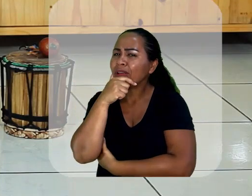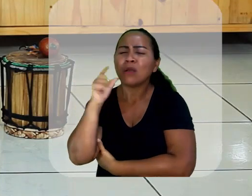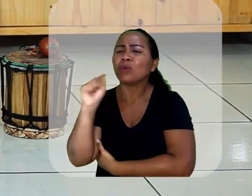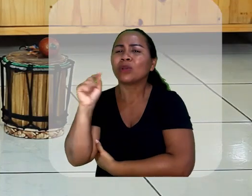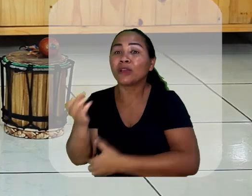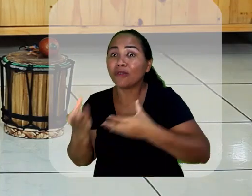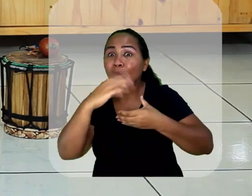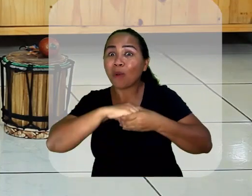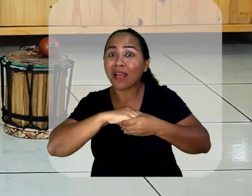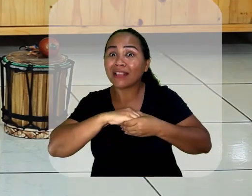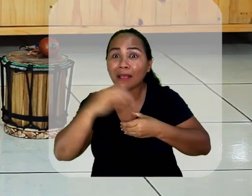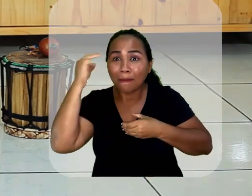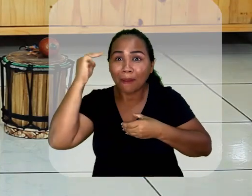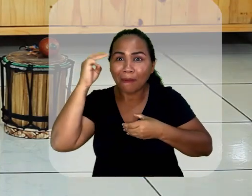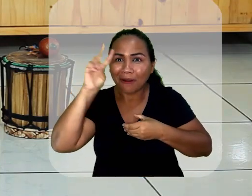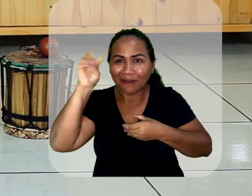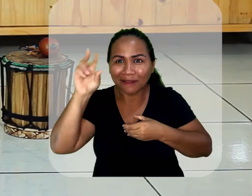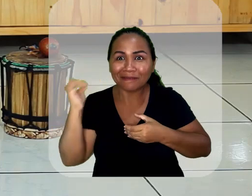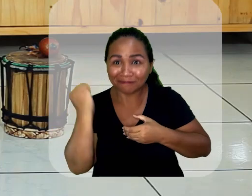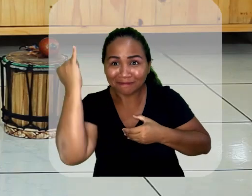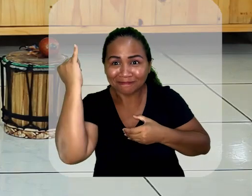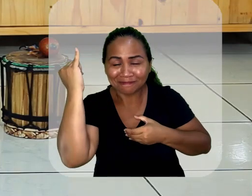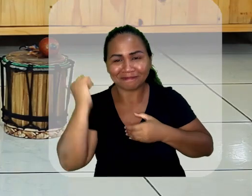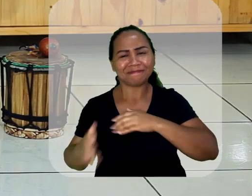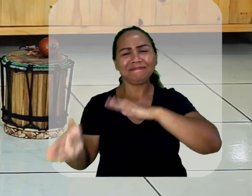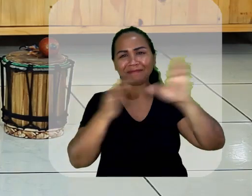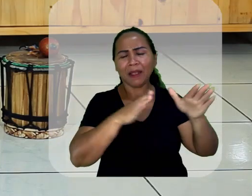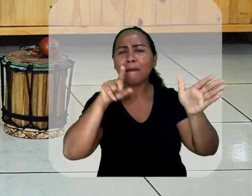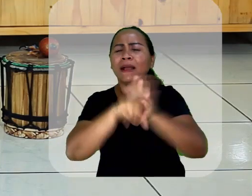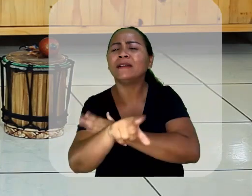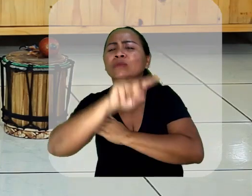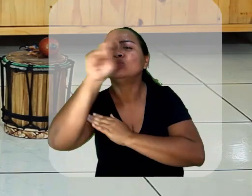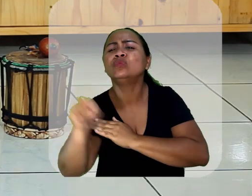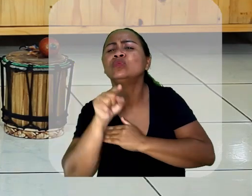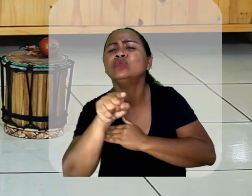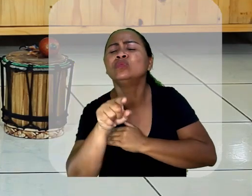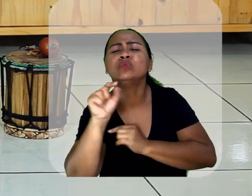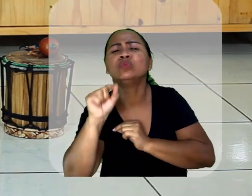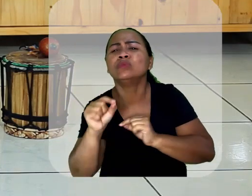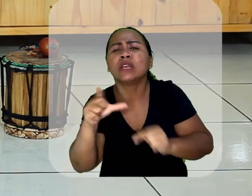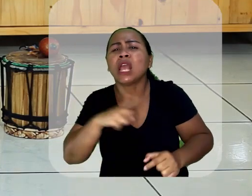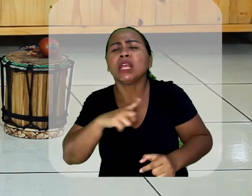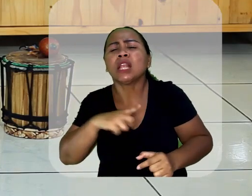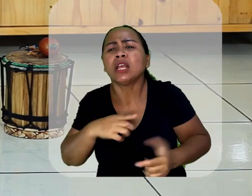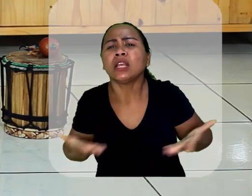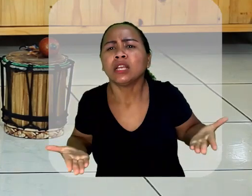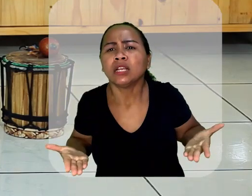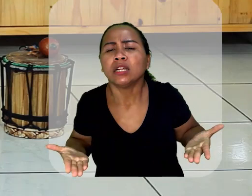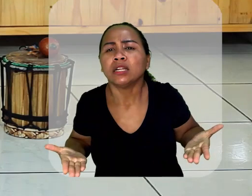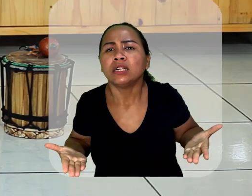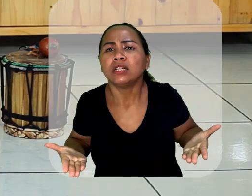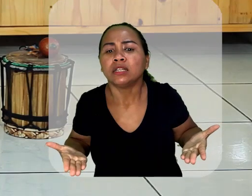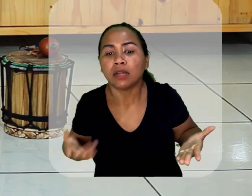pra gente guardar. E aí eu começo dizendo assim: o que será que tem? Hã? O que será que